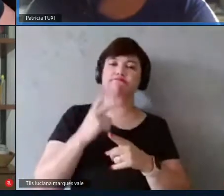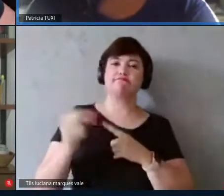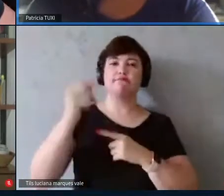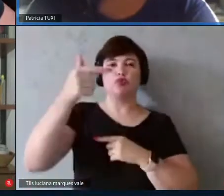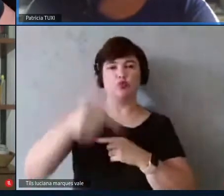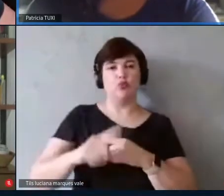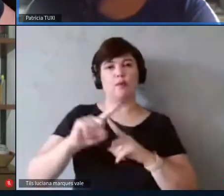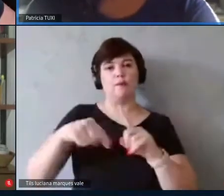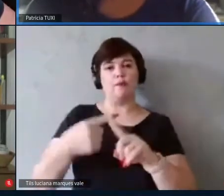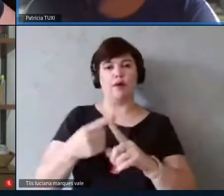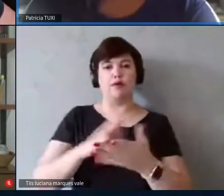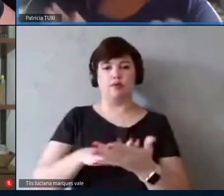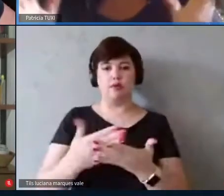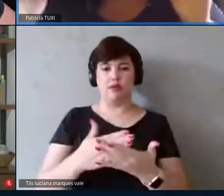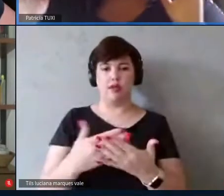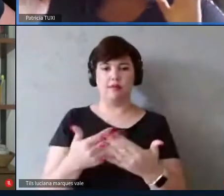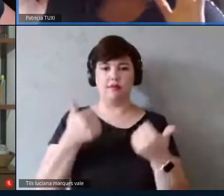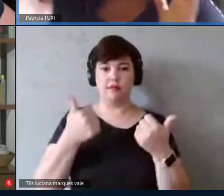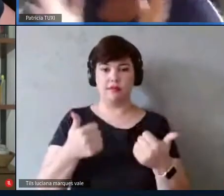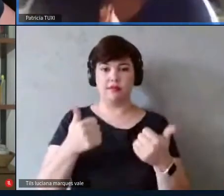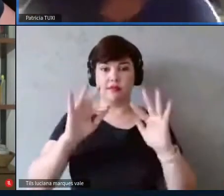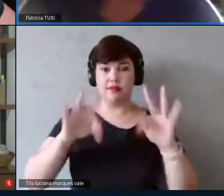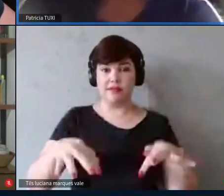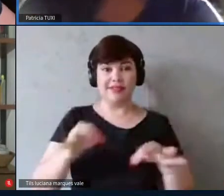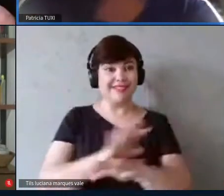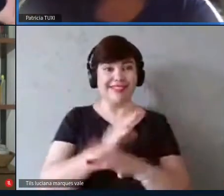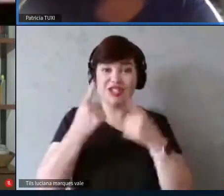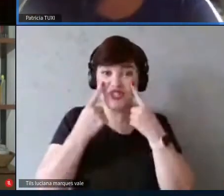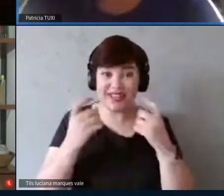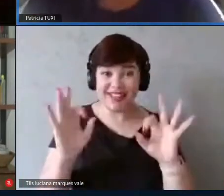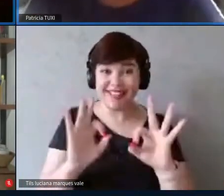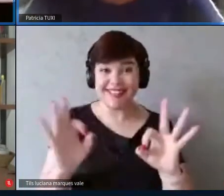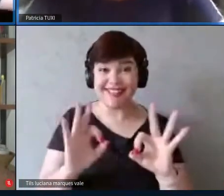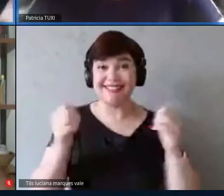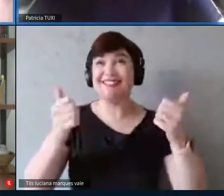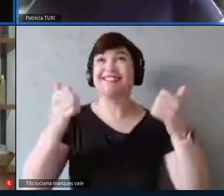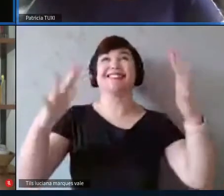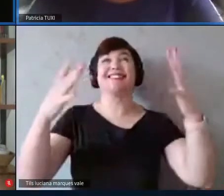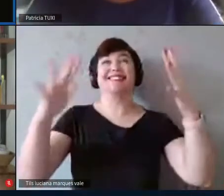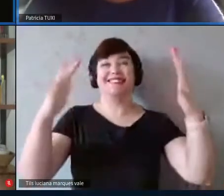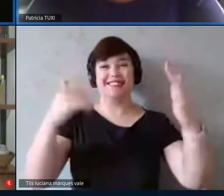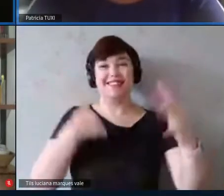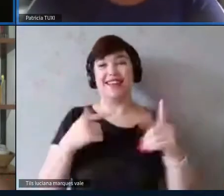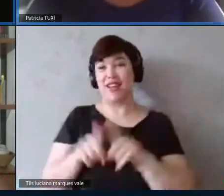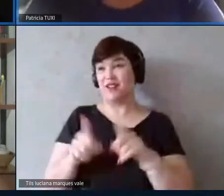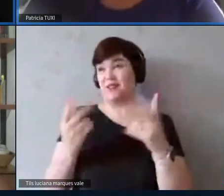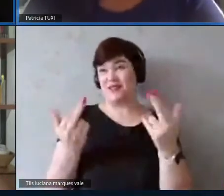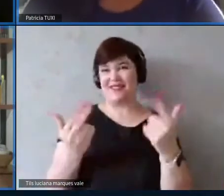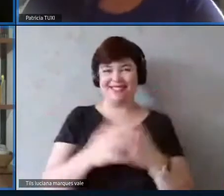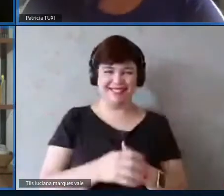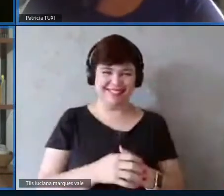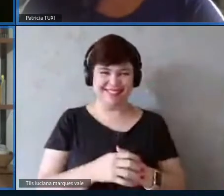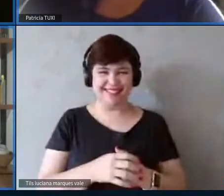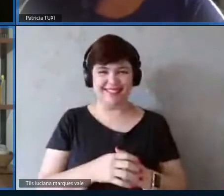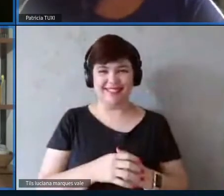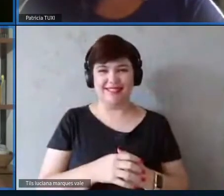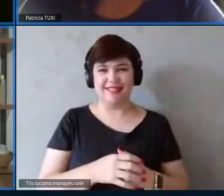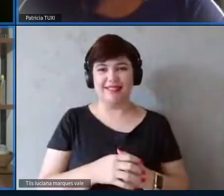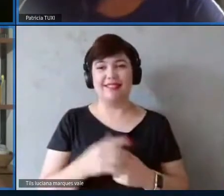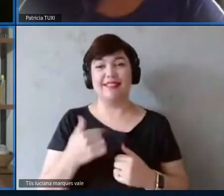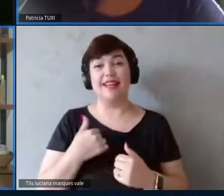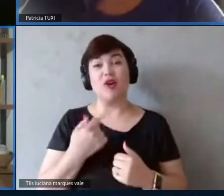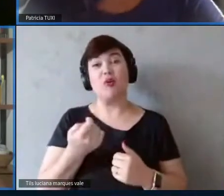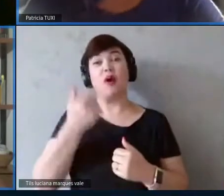um intérprete. Viu? Terminei sem chorar. Eu também. Eu que estava